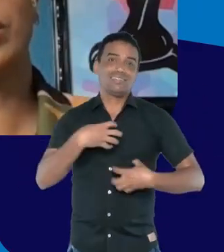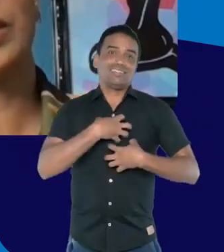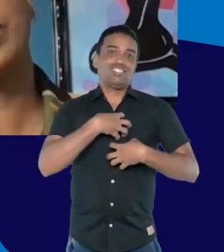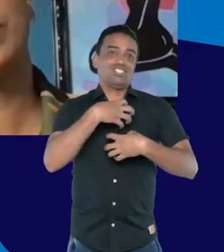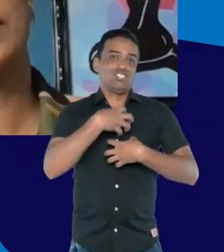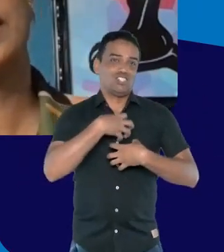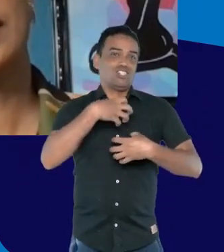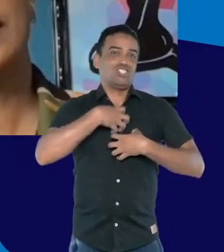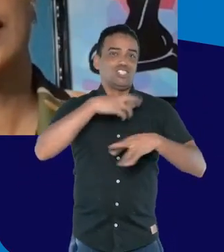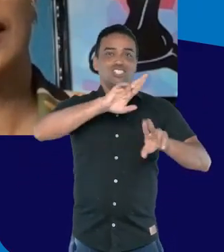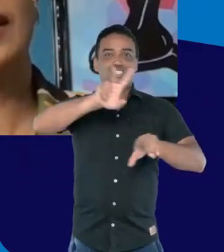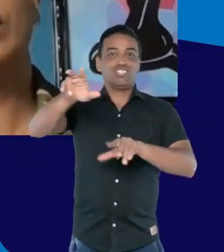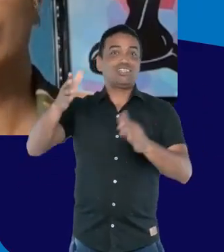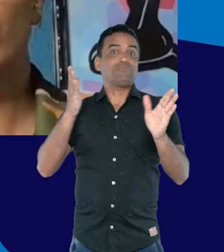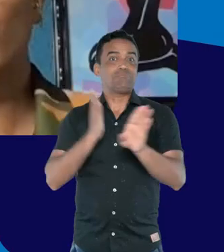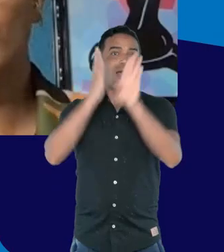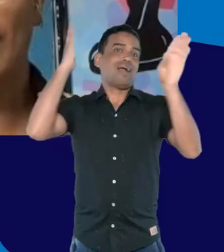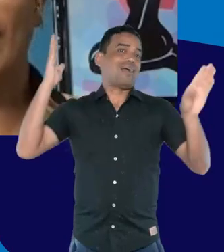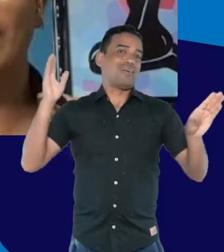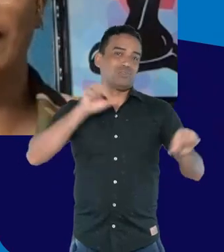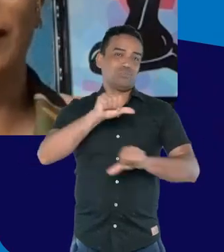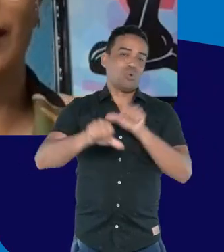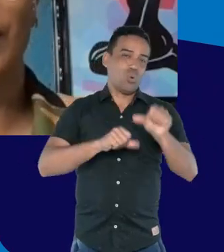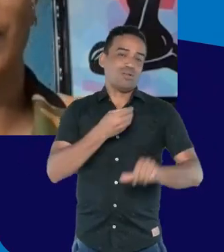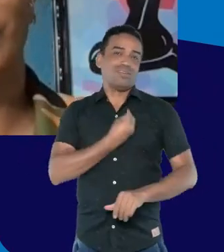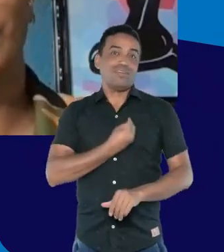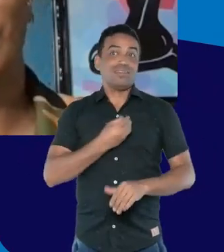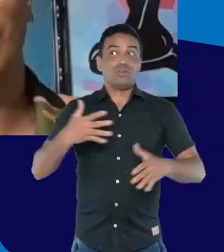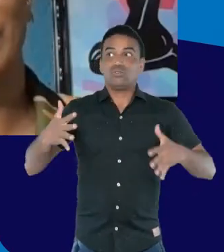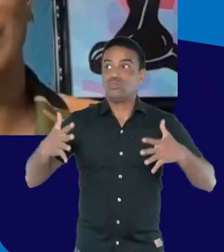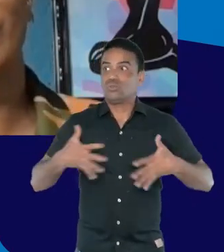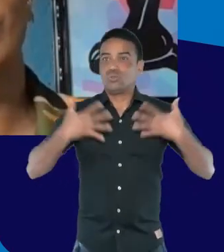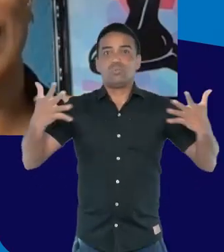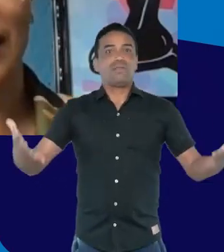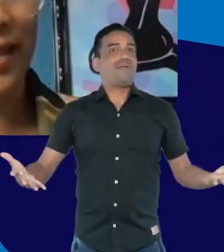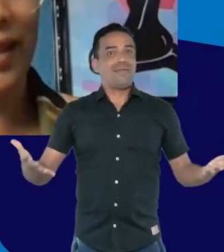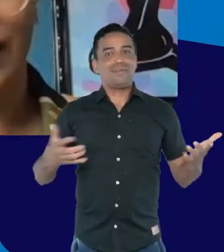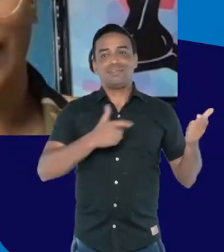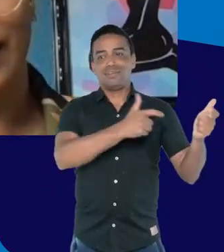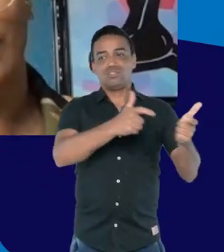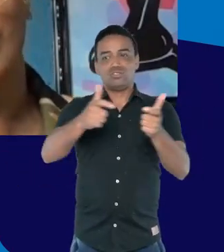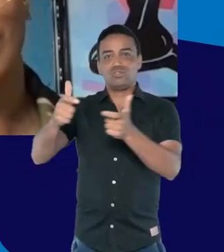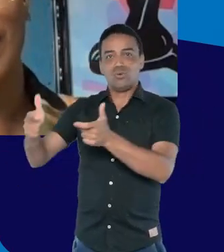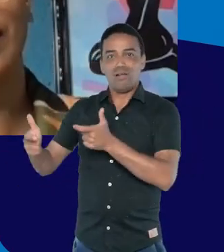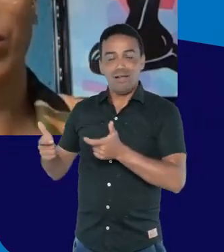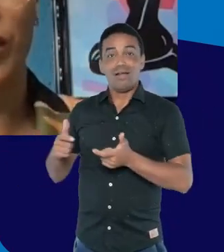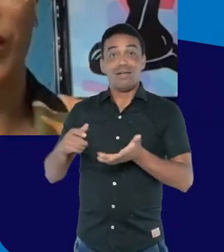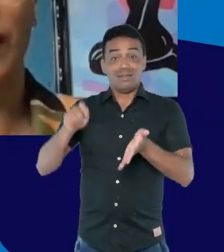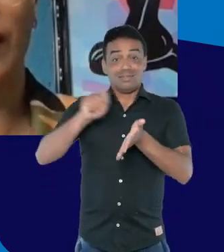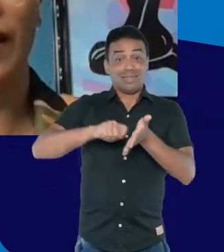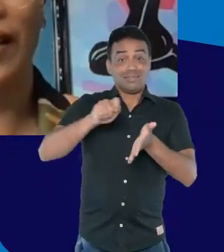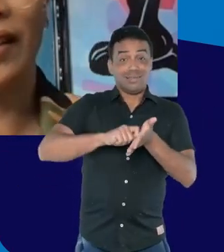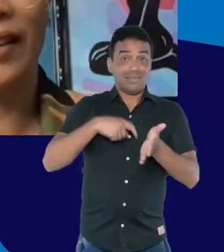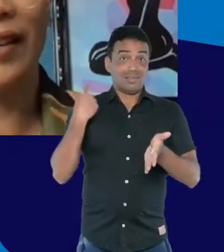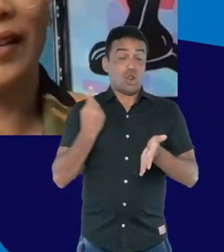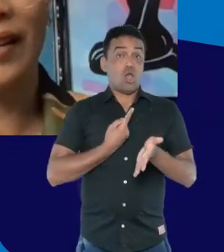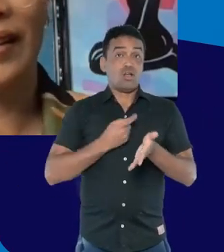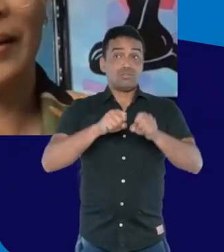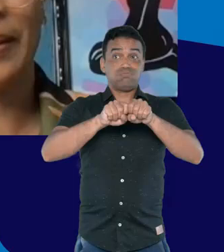as outras pessoas, e a gente se surpreende com esses lugares em que a nossa escrita pode